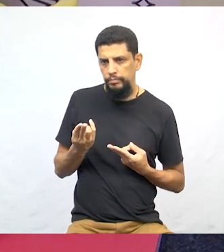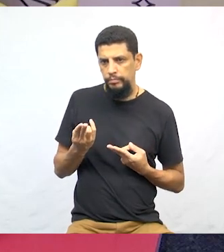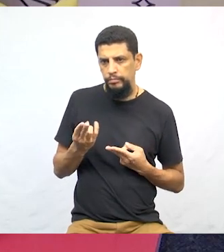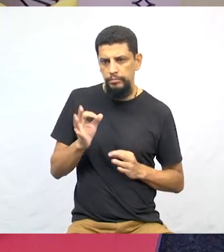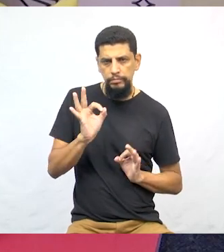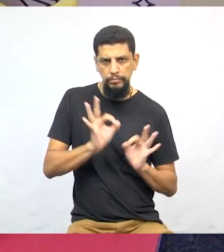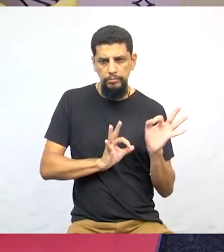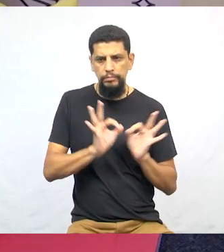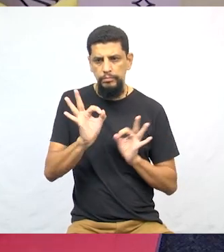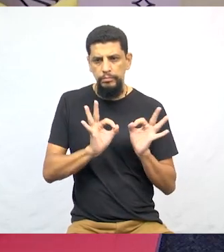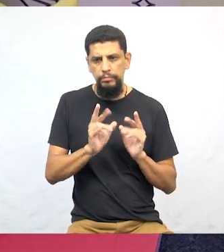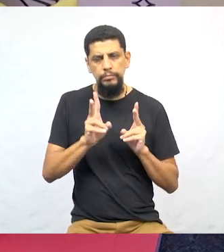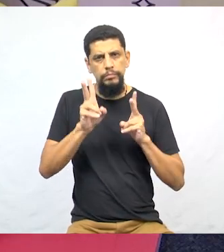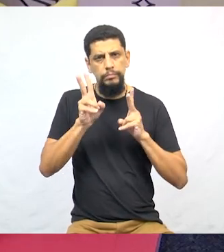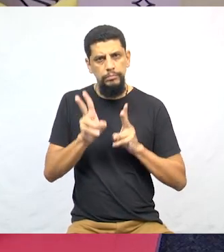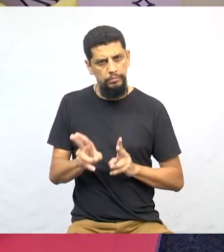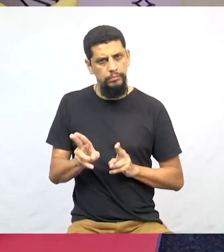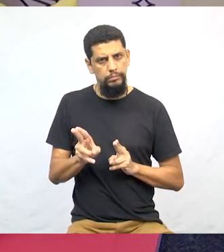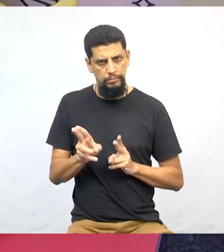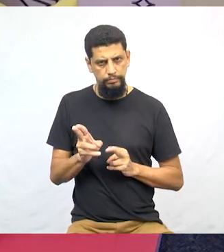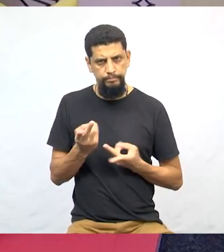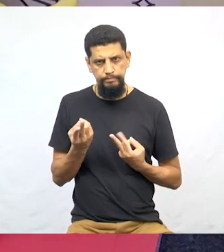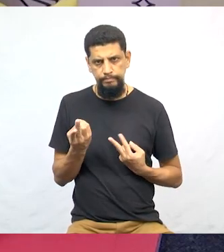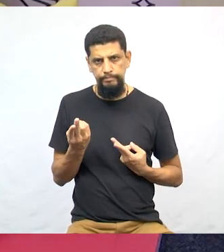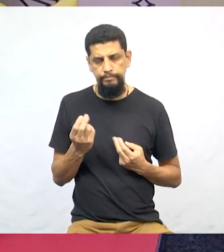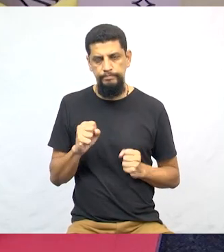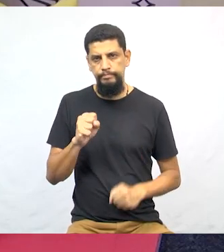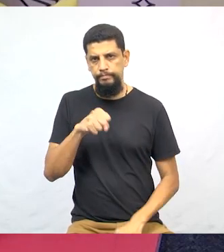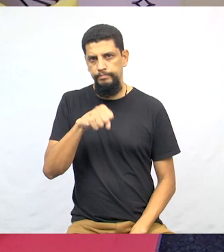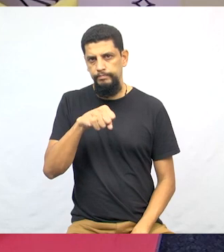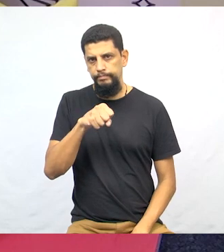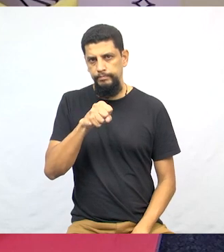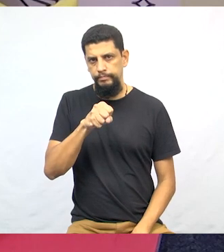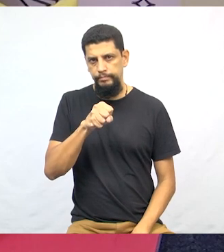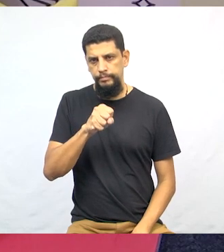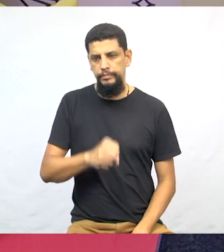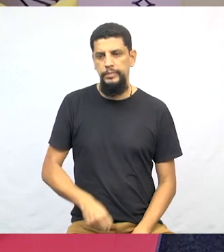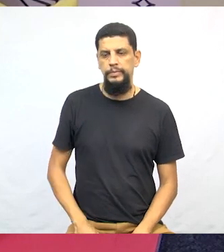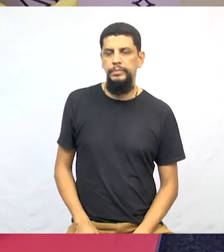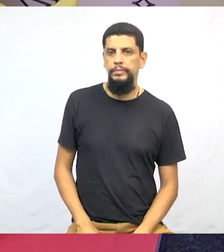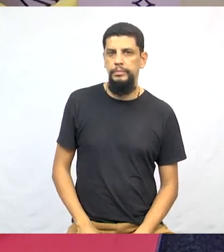igual? Organizamos da mesma forma aqui? Da mesma forma.